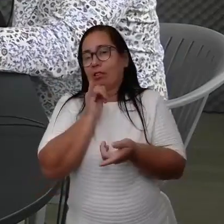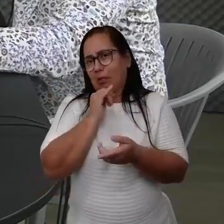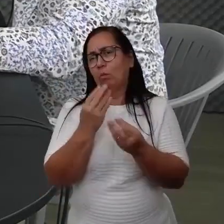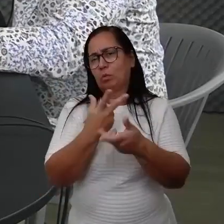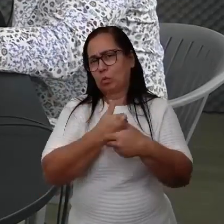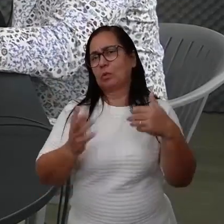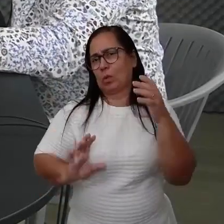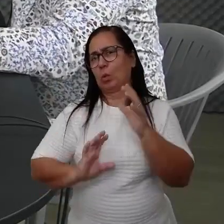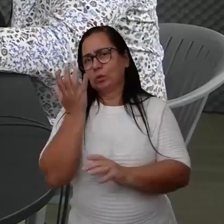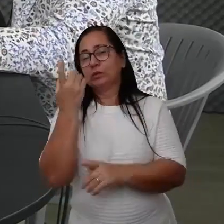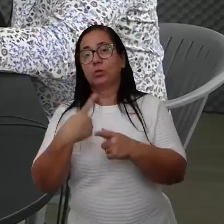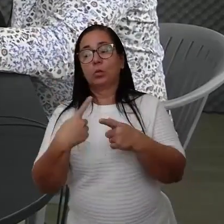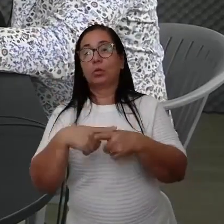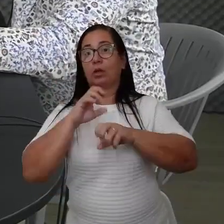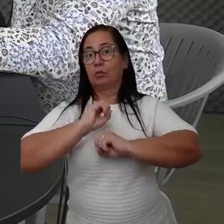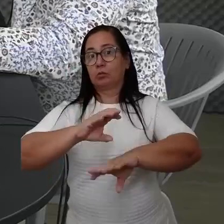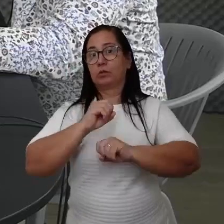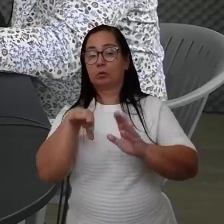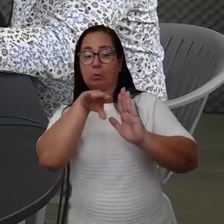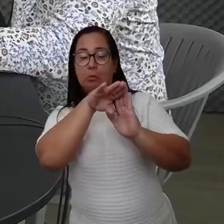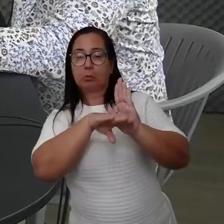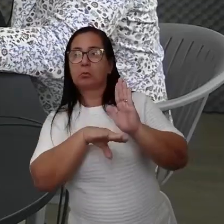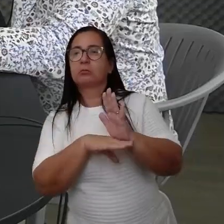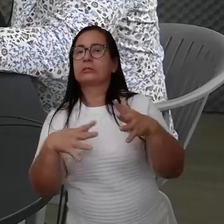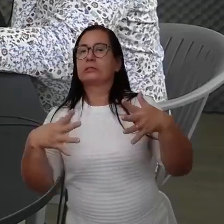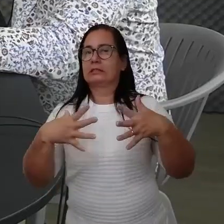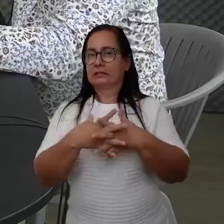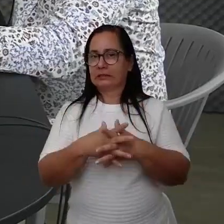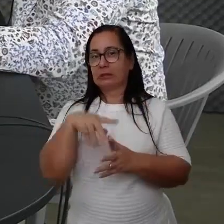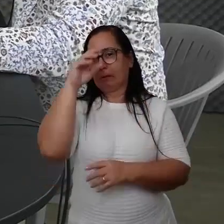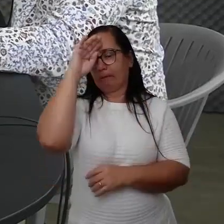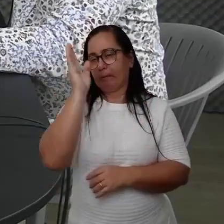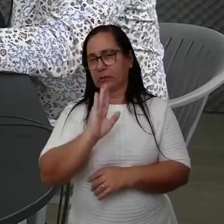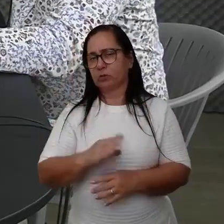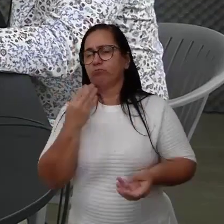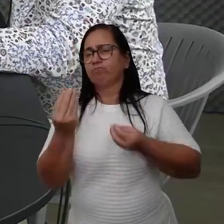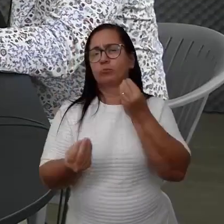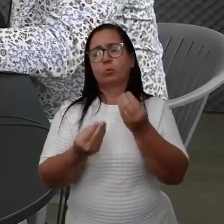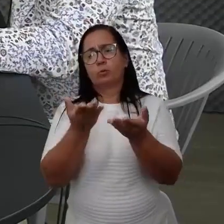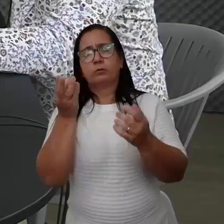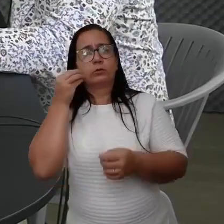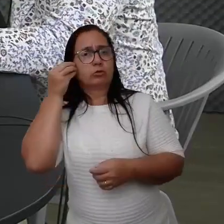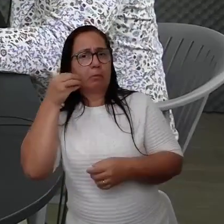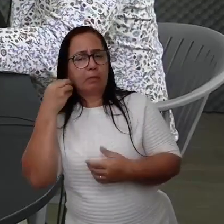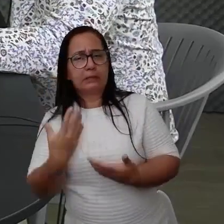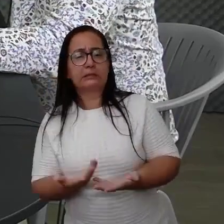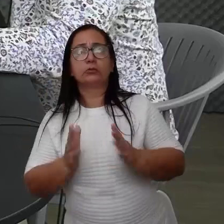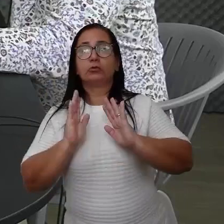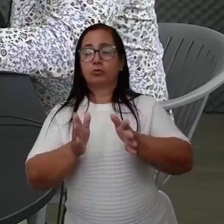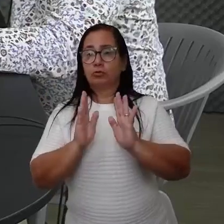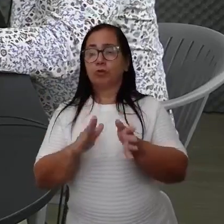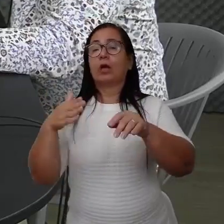aconteceu. A educação é uma pauta tão complexa, né, no país. Como foi para você essa experiência? Veja, eu entrei na